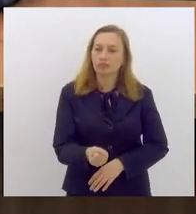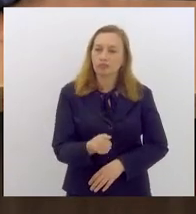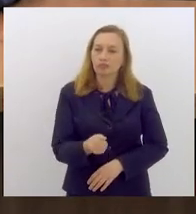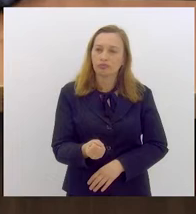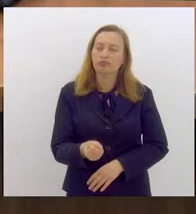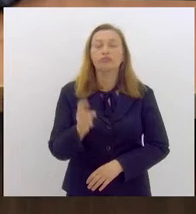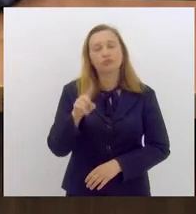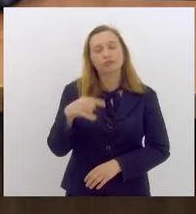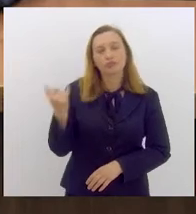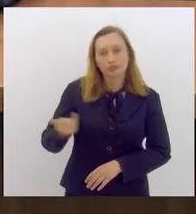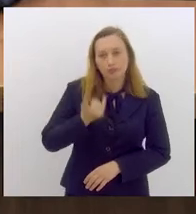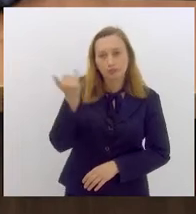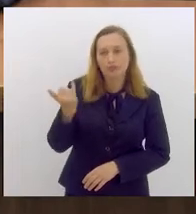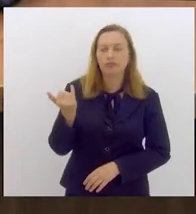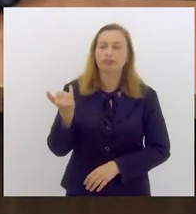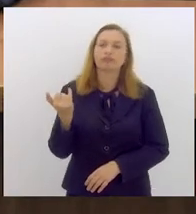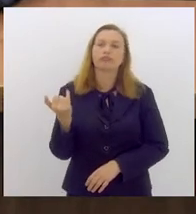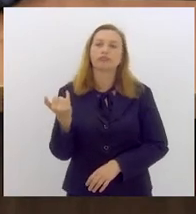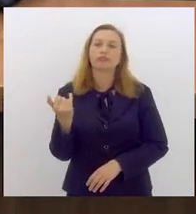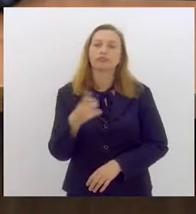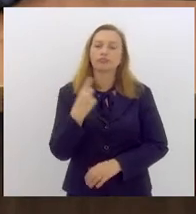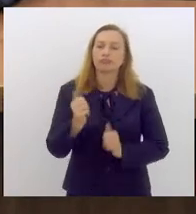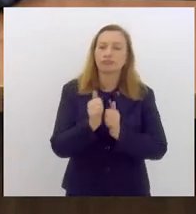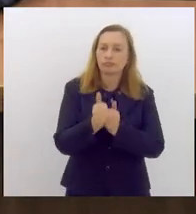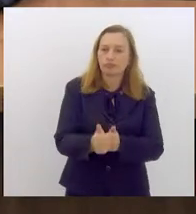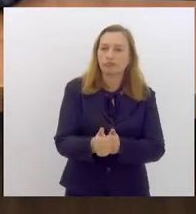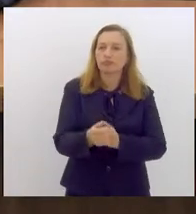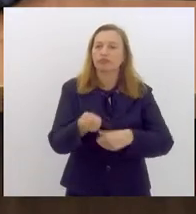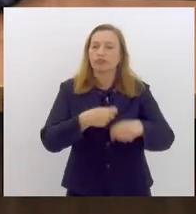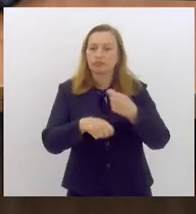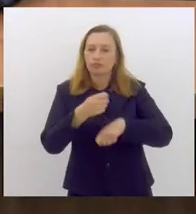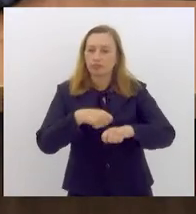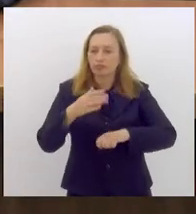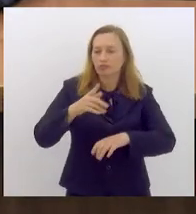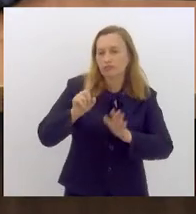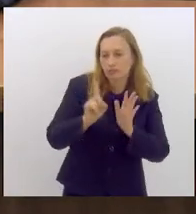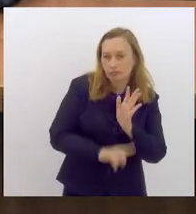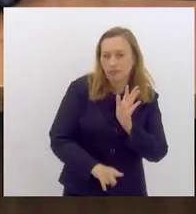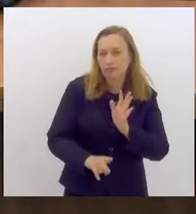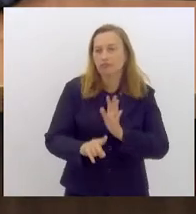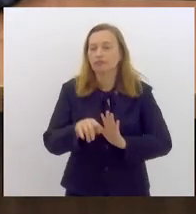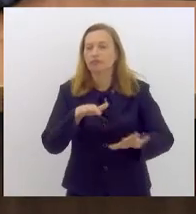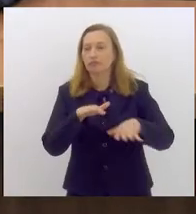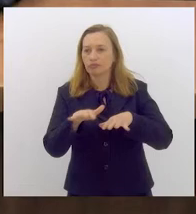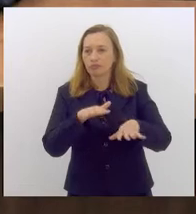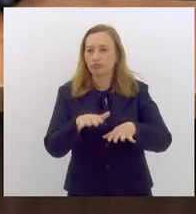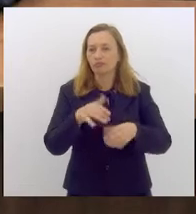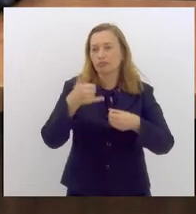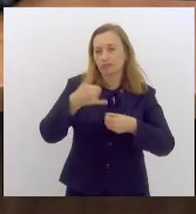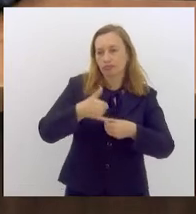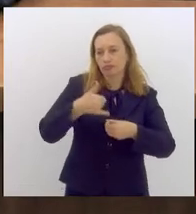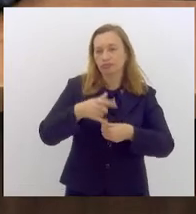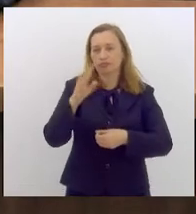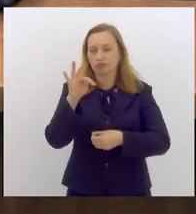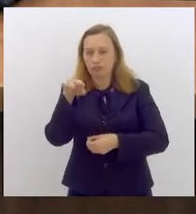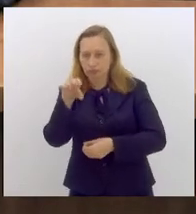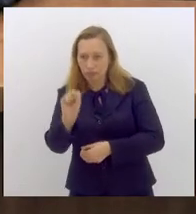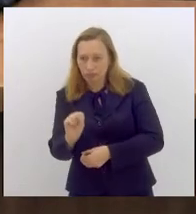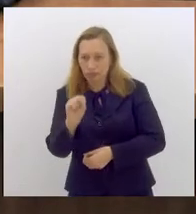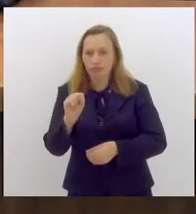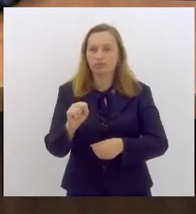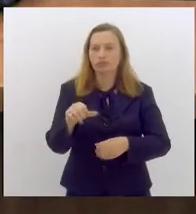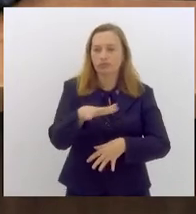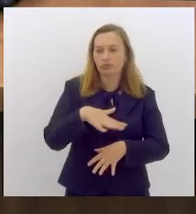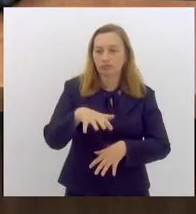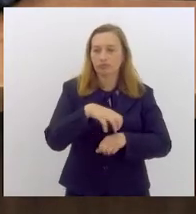favorável, é importante esse fomento para a gente caminhar para uma economia cada vez menos movida a combustíveis fósseis. E o